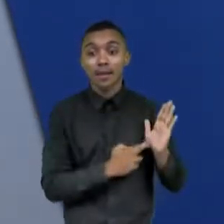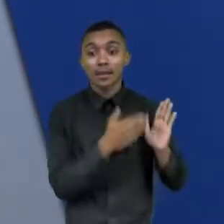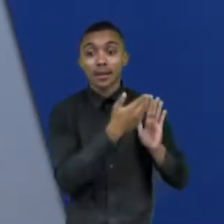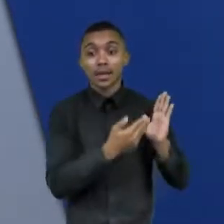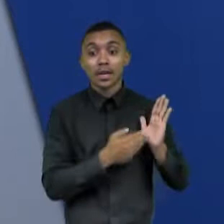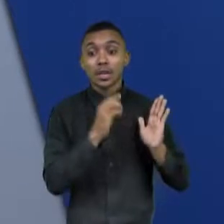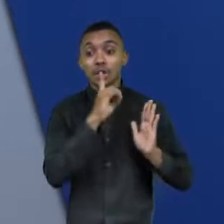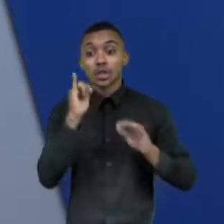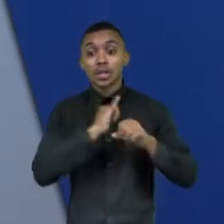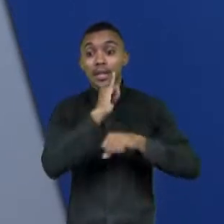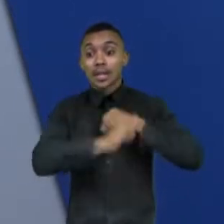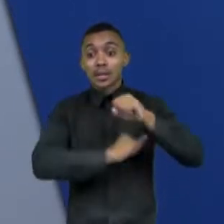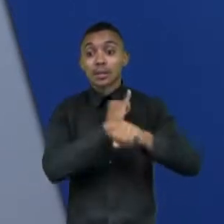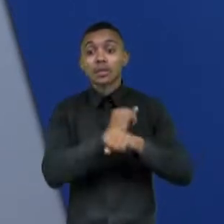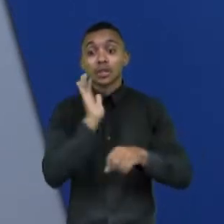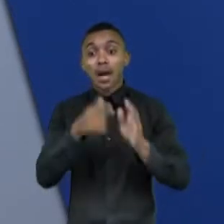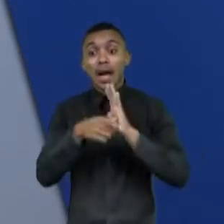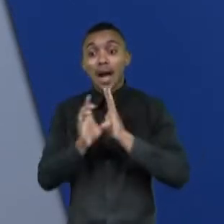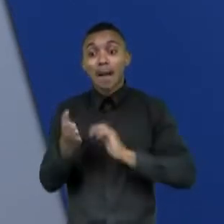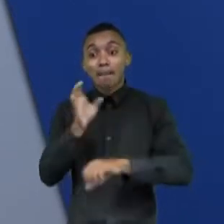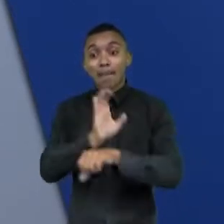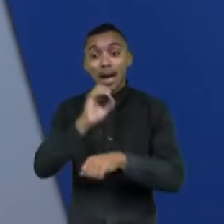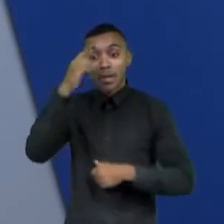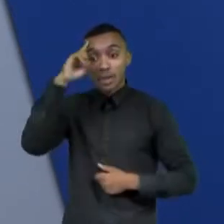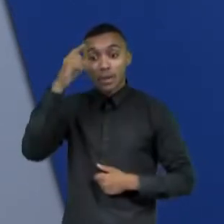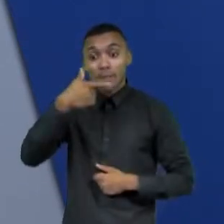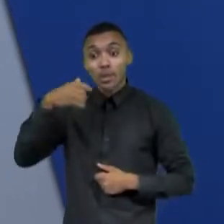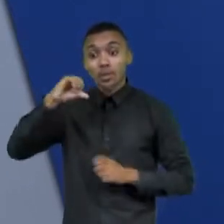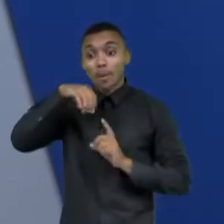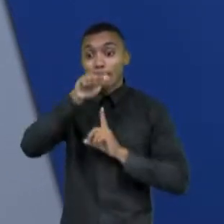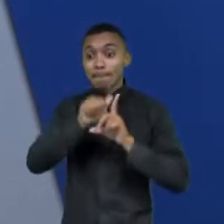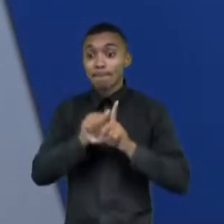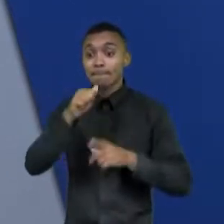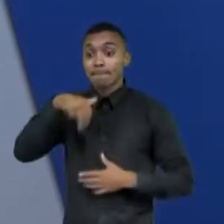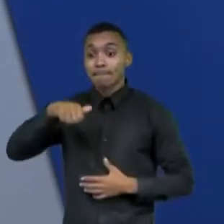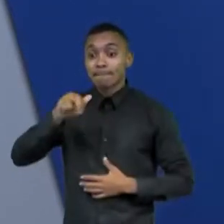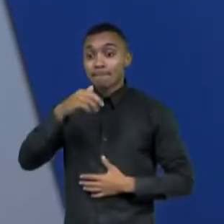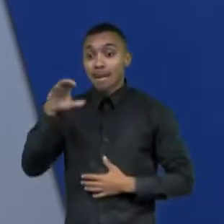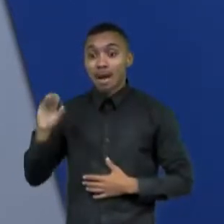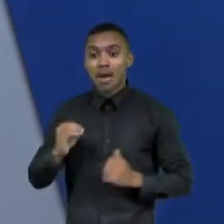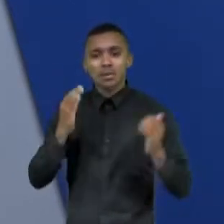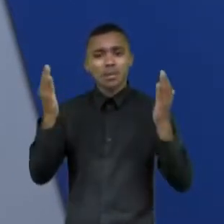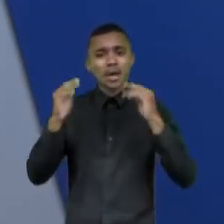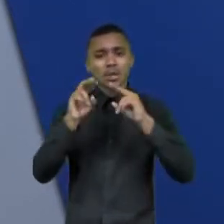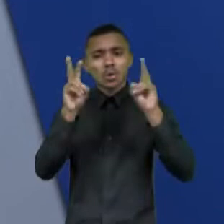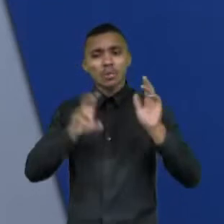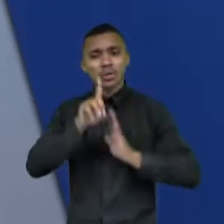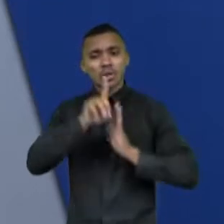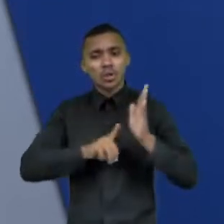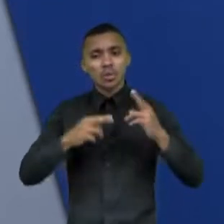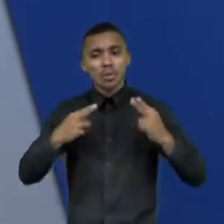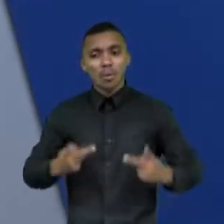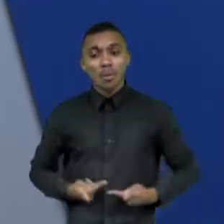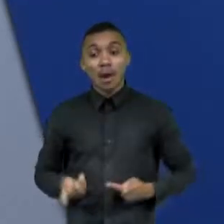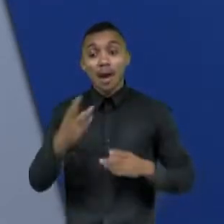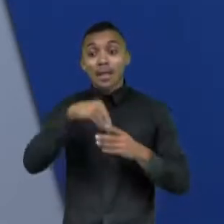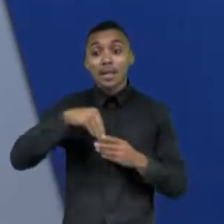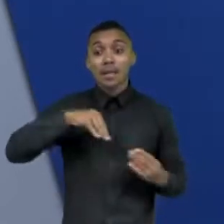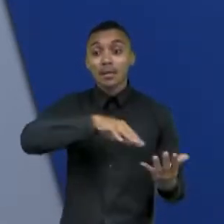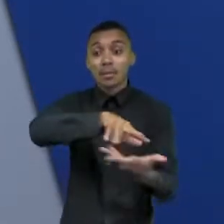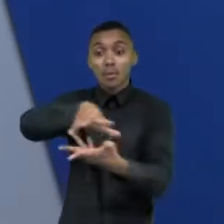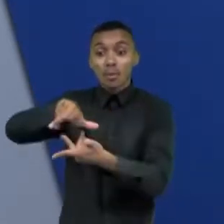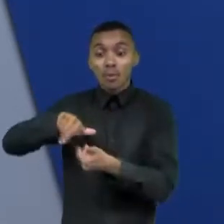Internacional que foi divulgado no último dia 29 agora de março e que faz um balanço da situação dos direitos humanos no mundo, e parece